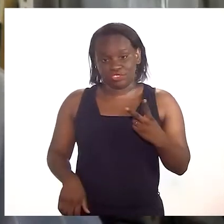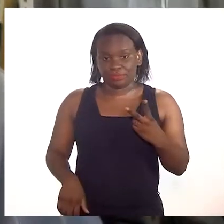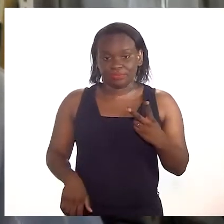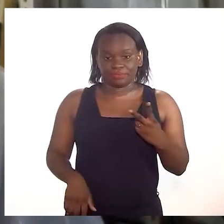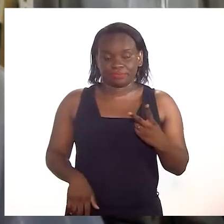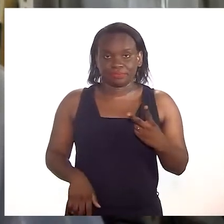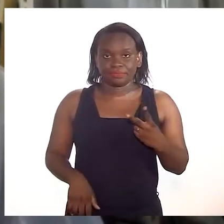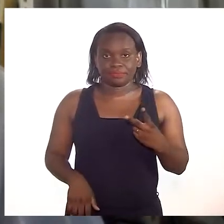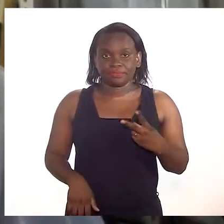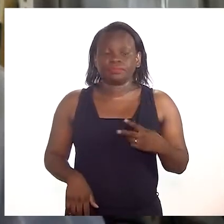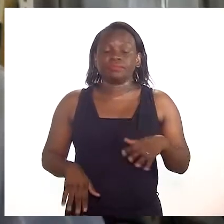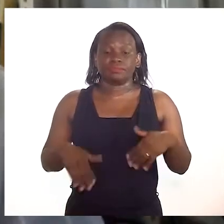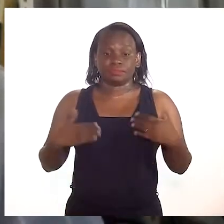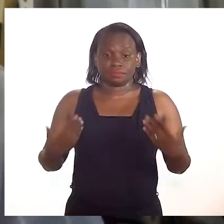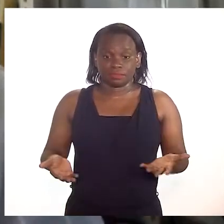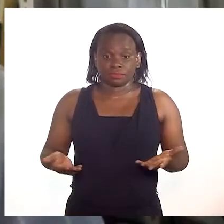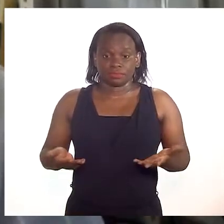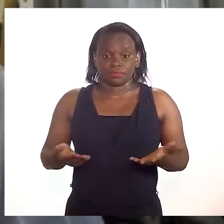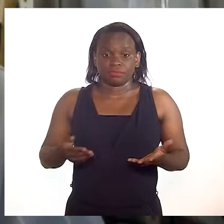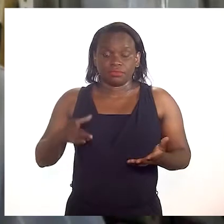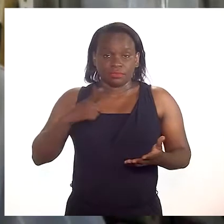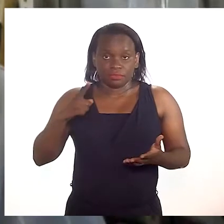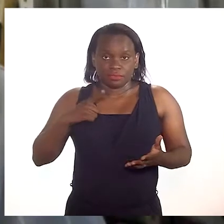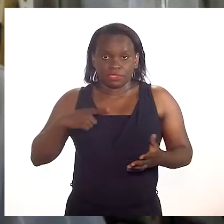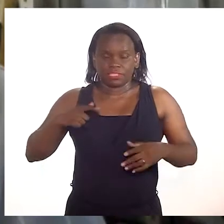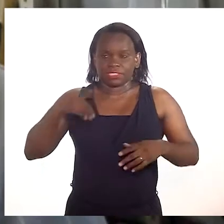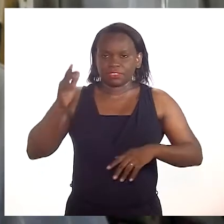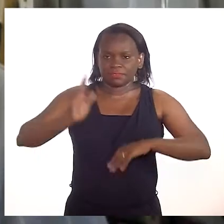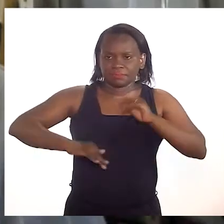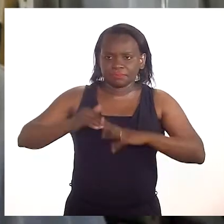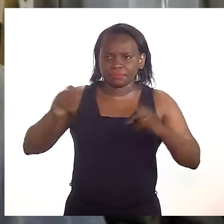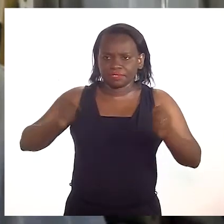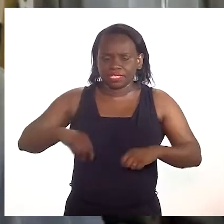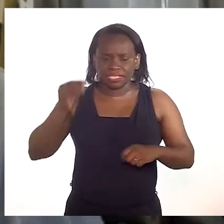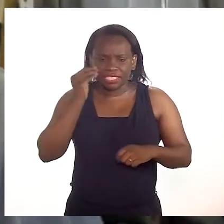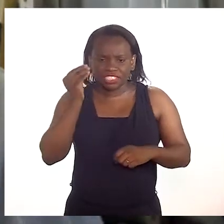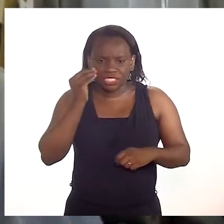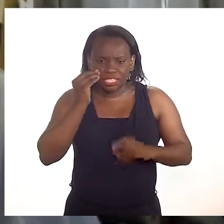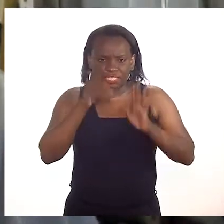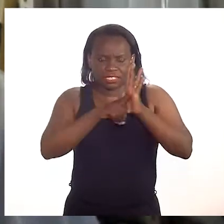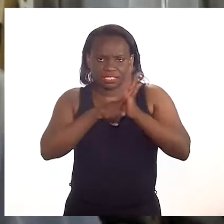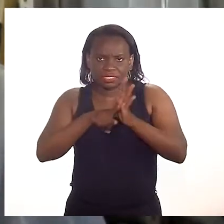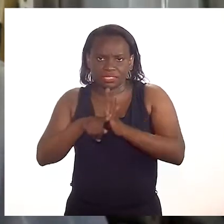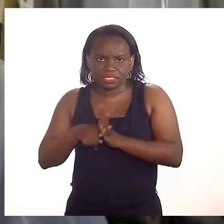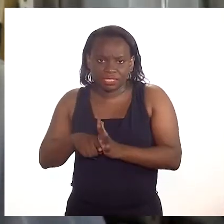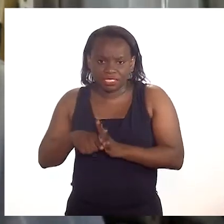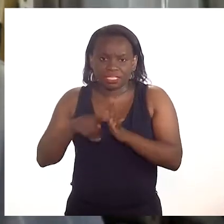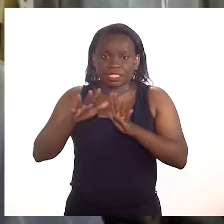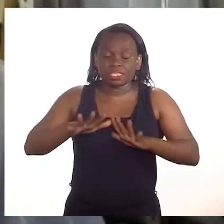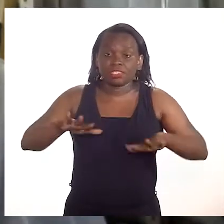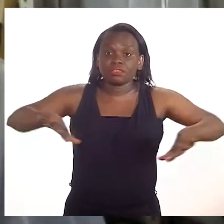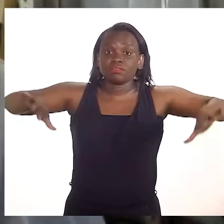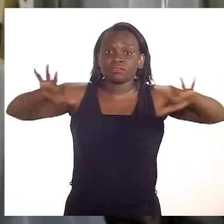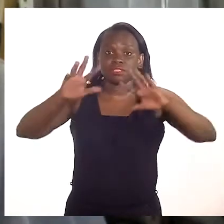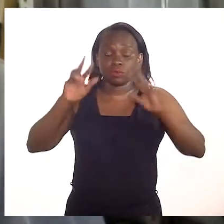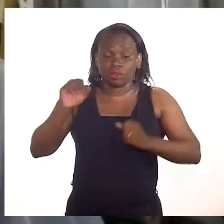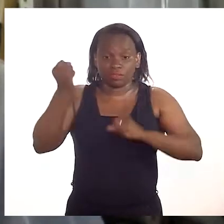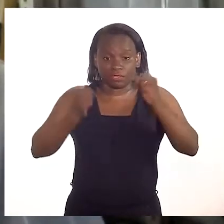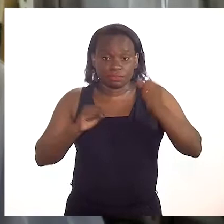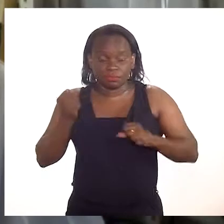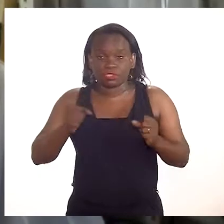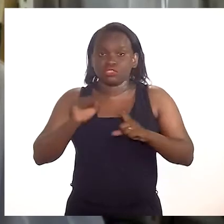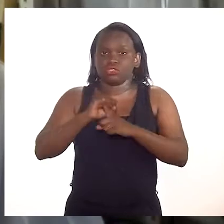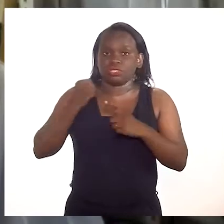tempo. Quando a gente tem a capacidade de testagem, envolve uma dimensão industrial,